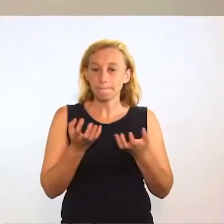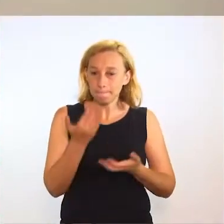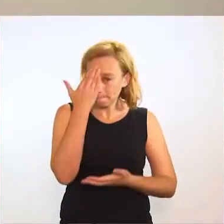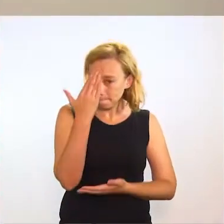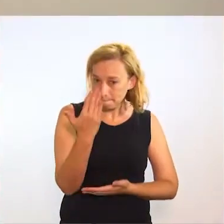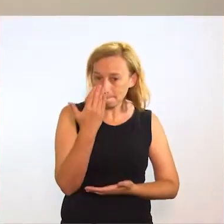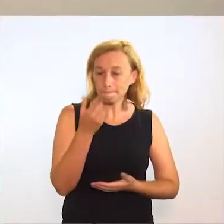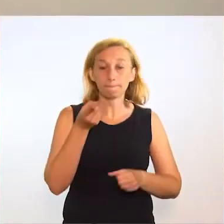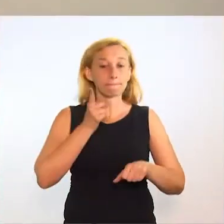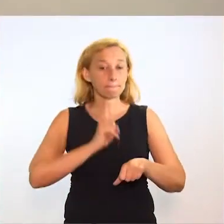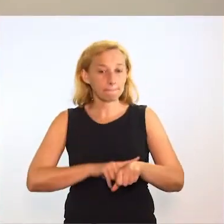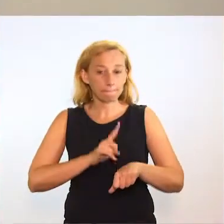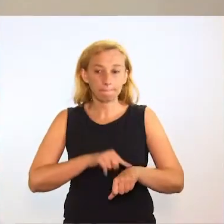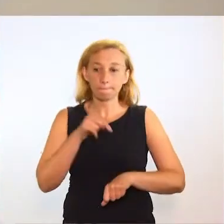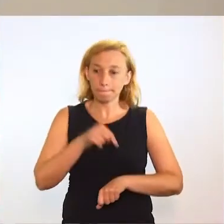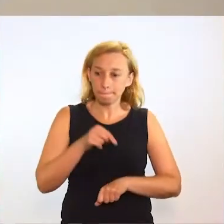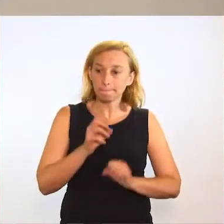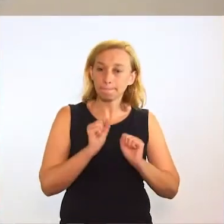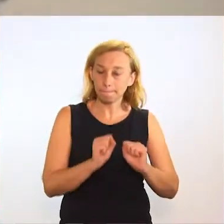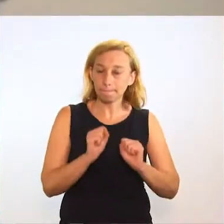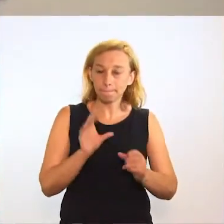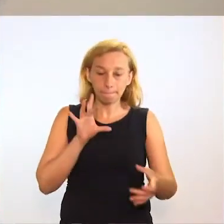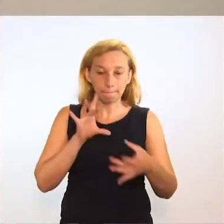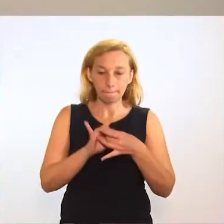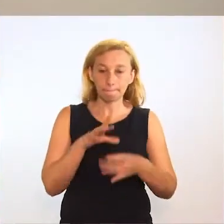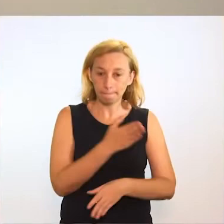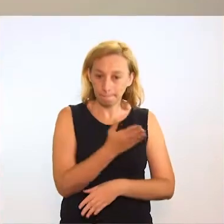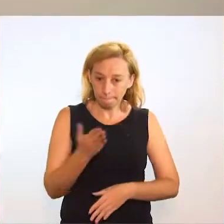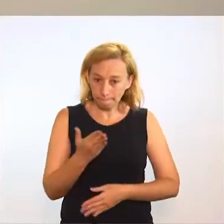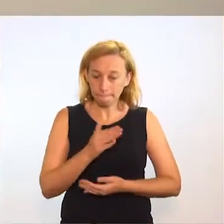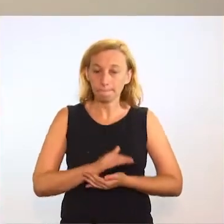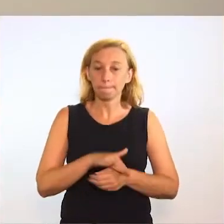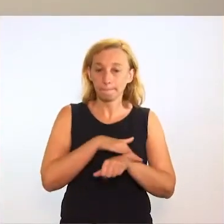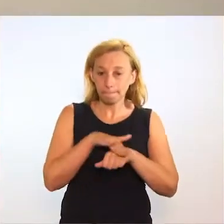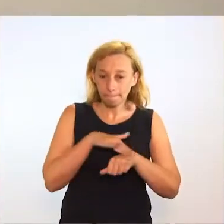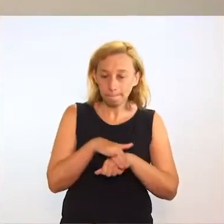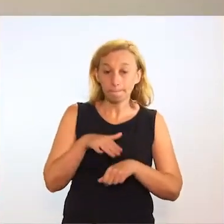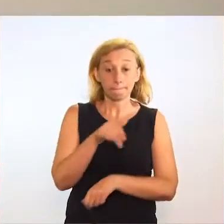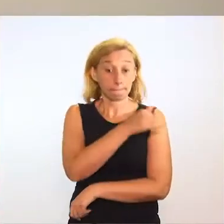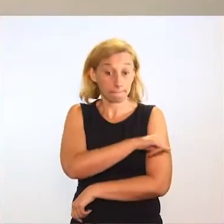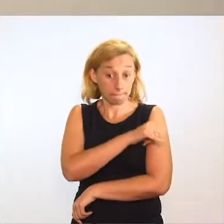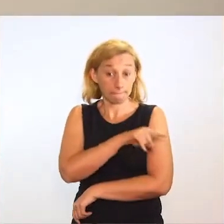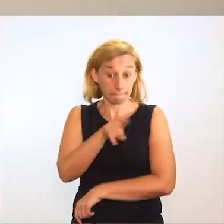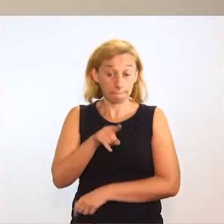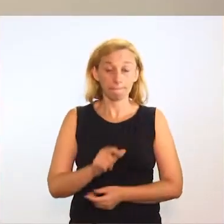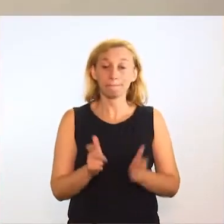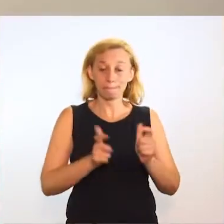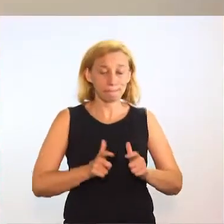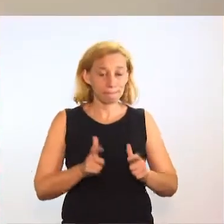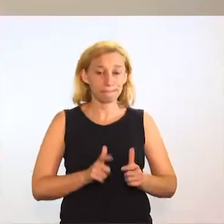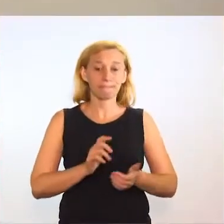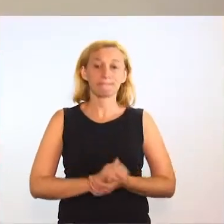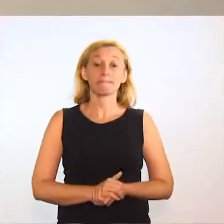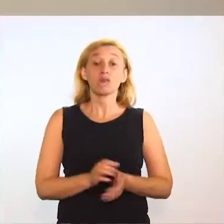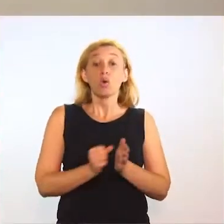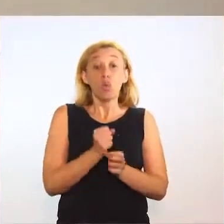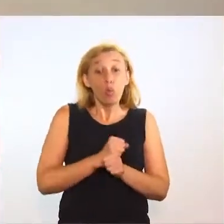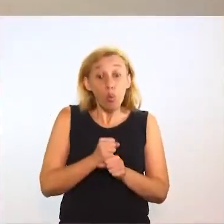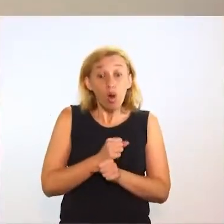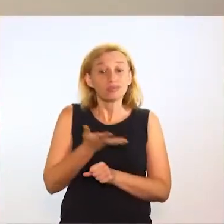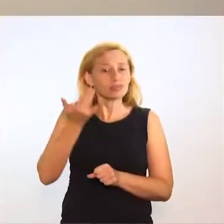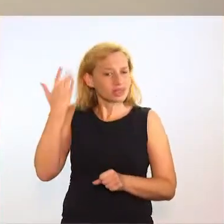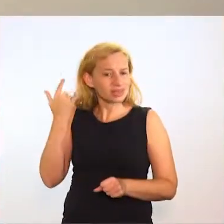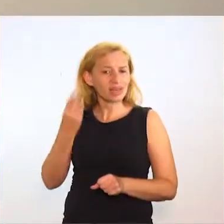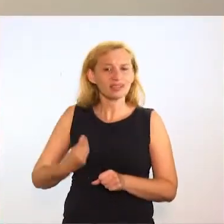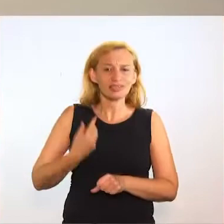potentes, né? E eu quero agradecer muito esse momento aqui, de poder estar me conectando com a rede de vocês também, do Rio de Janeiro, que é uma rede, o ano